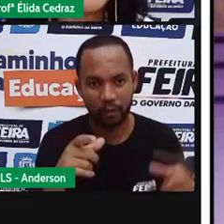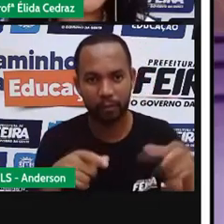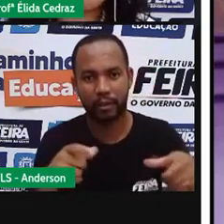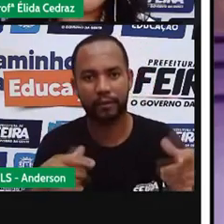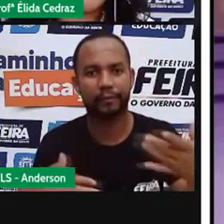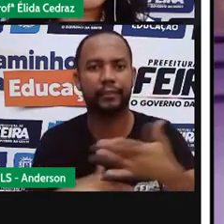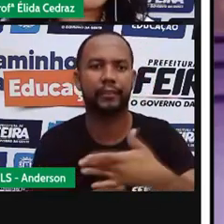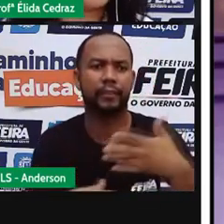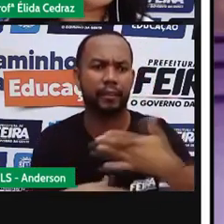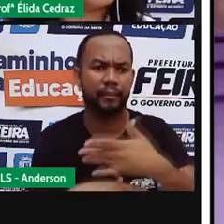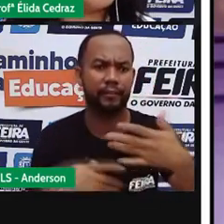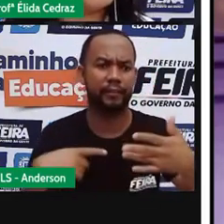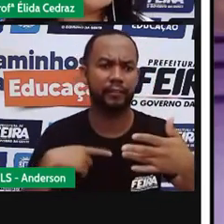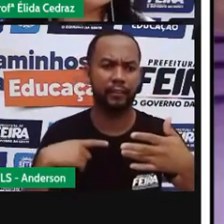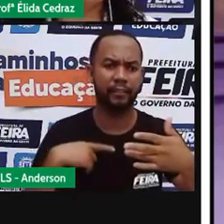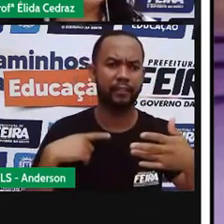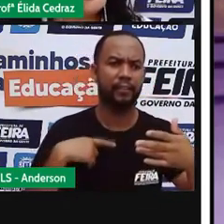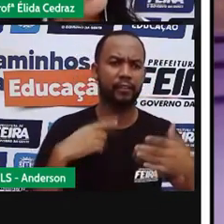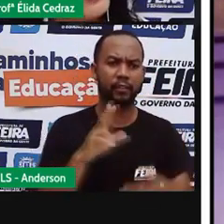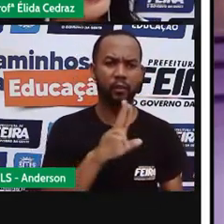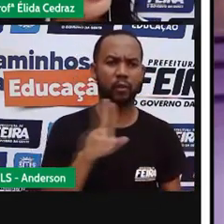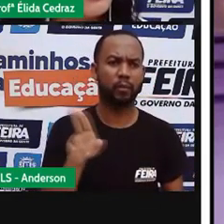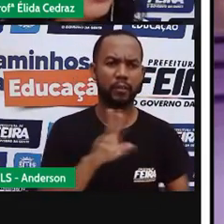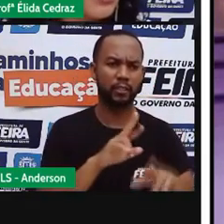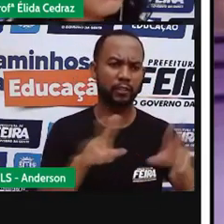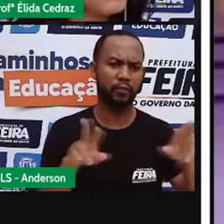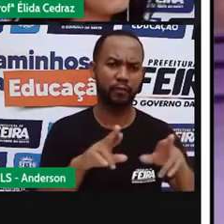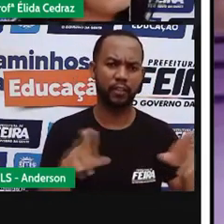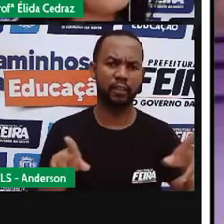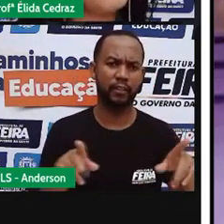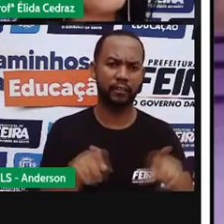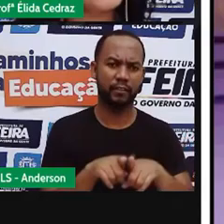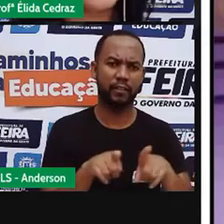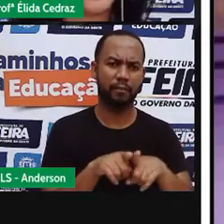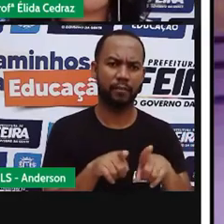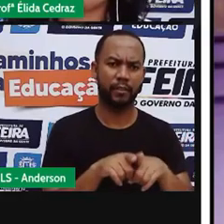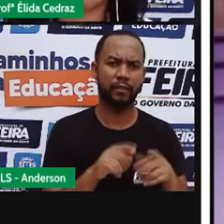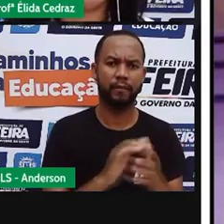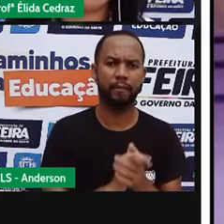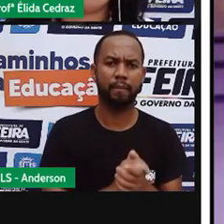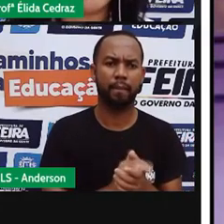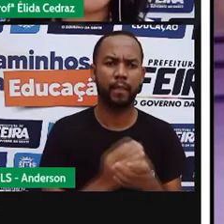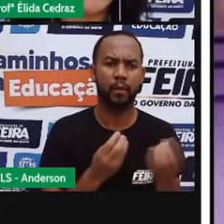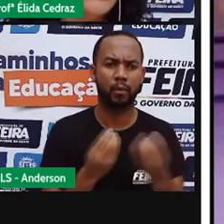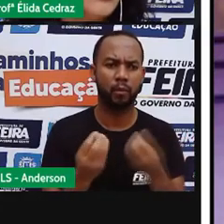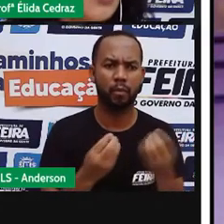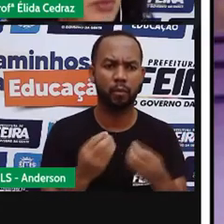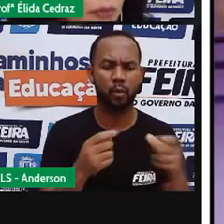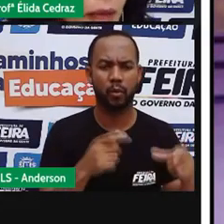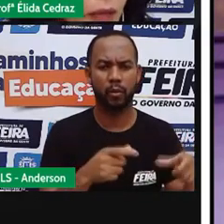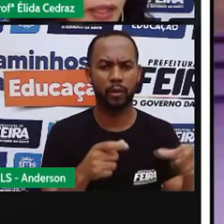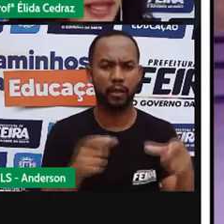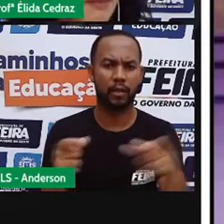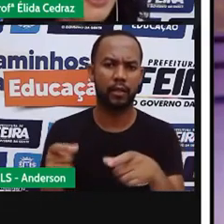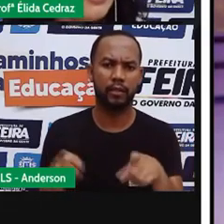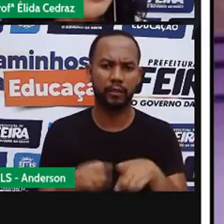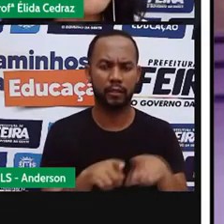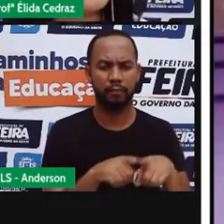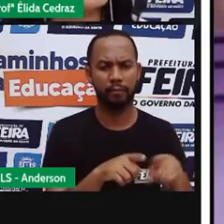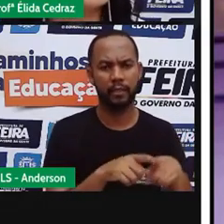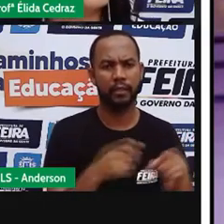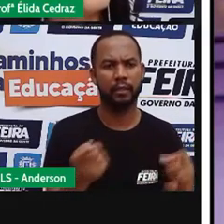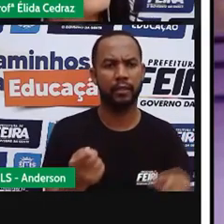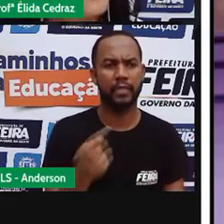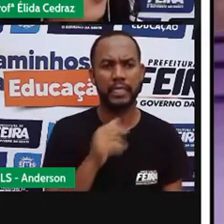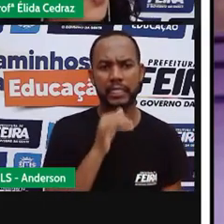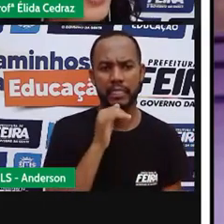cidade tem bairros com os nomes diferentes porque foram homenagem a algum momento. Como o bairro da Gabriela,